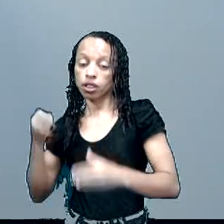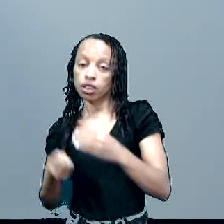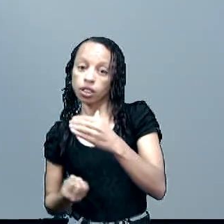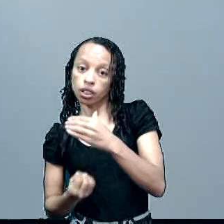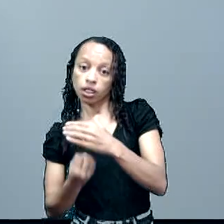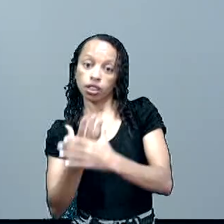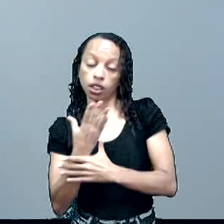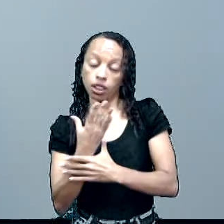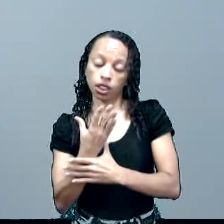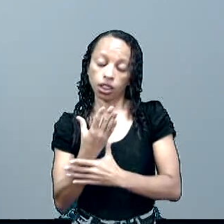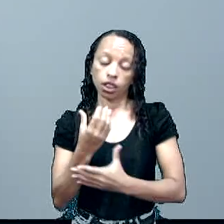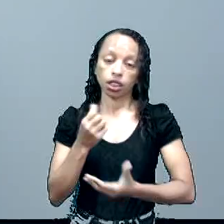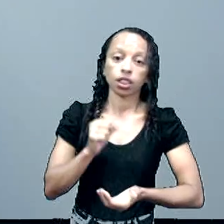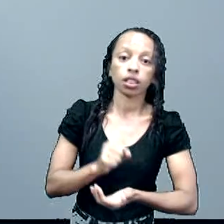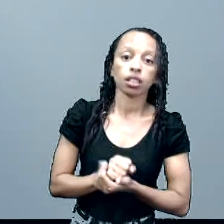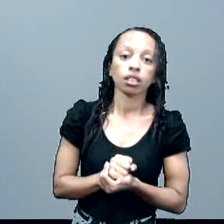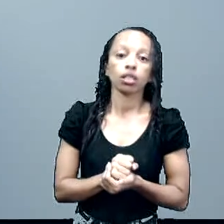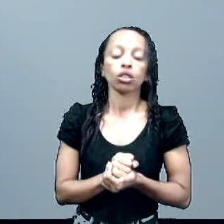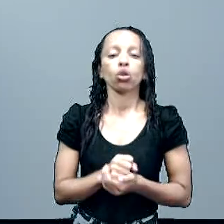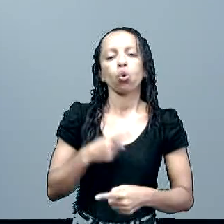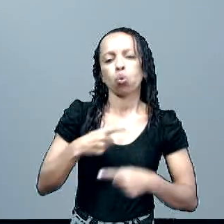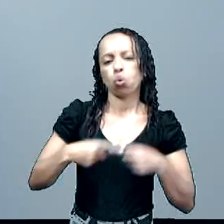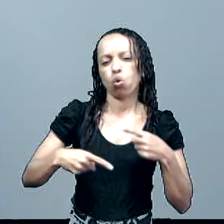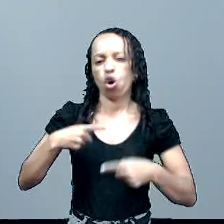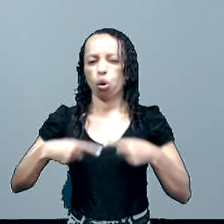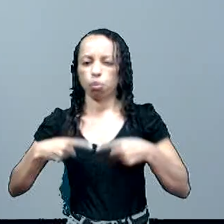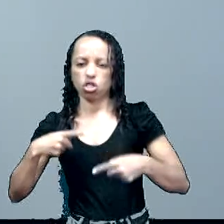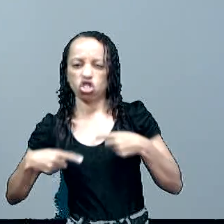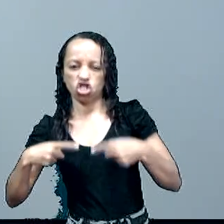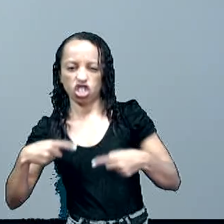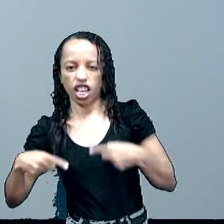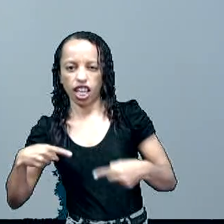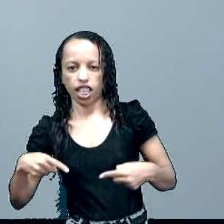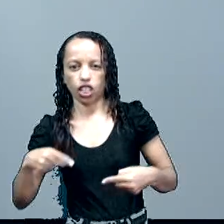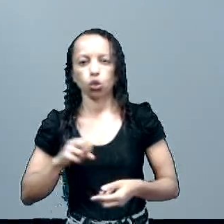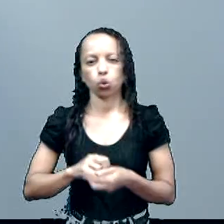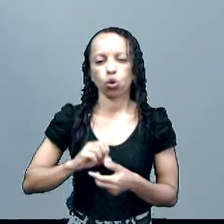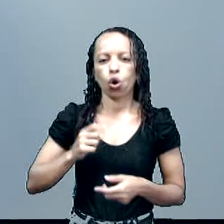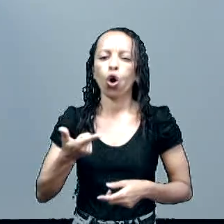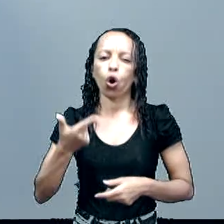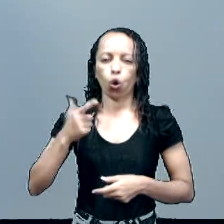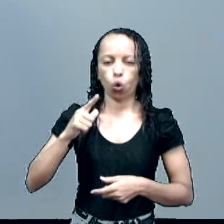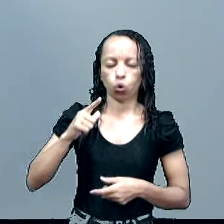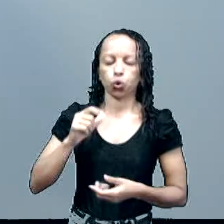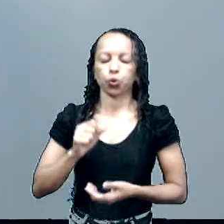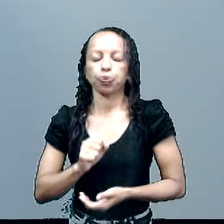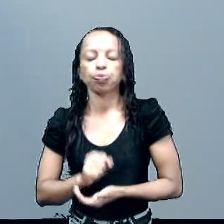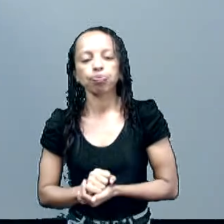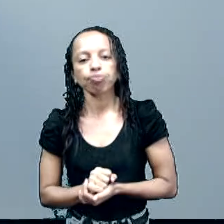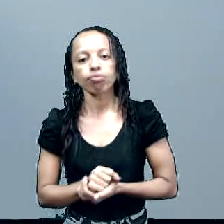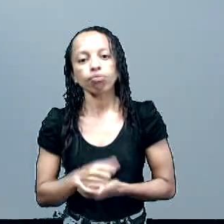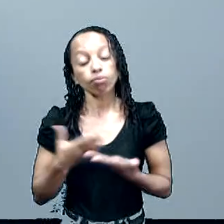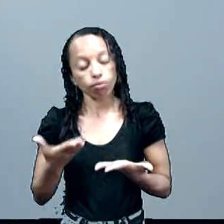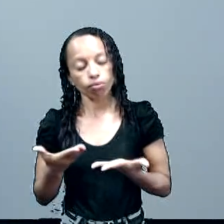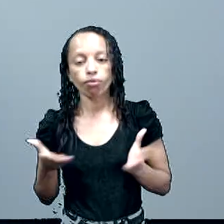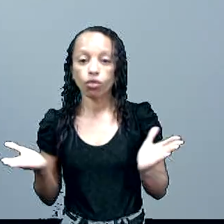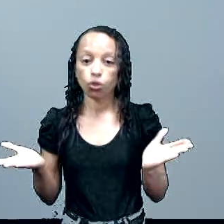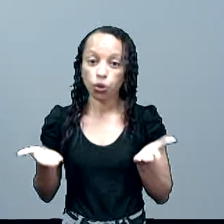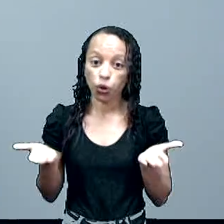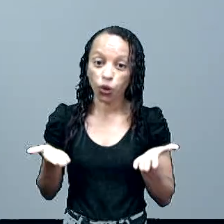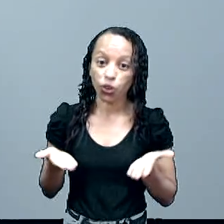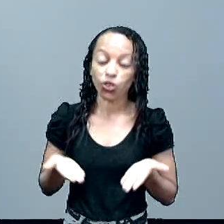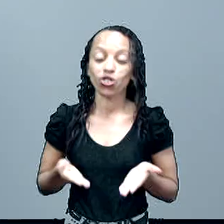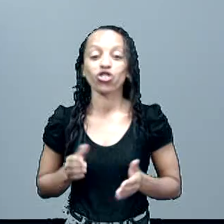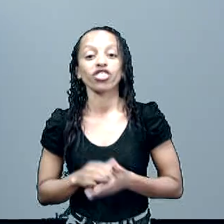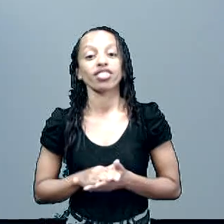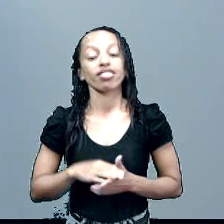chamado de astrolábio eram mais os árabes que usavam os astrolábio tá bem hoje no seu mundo